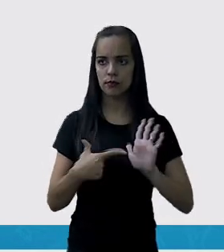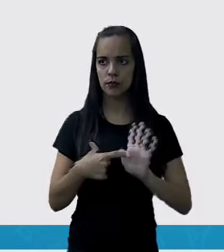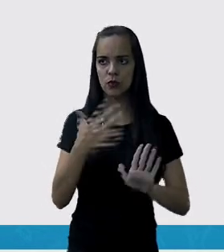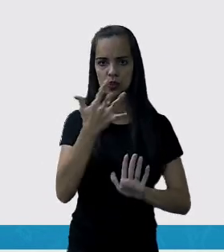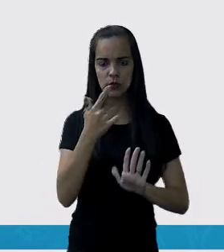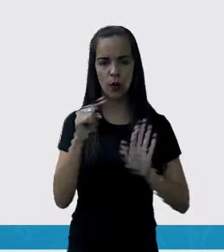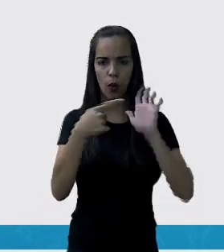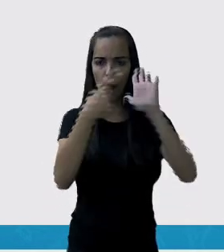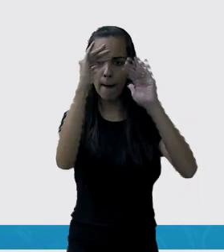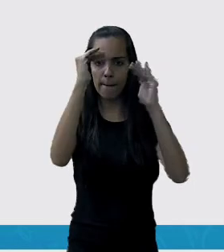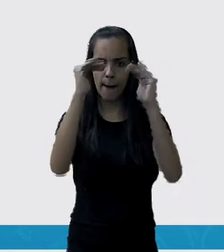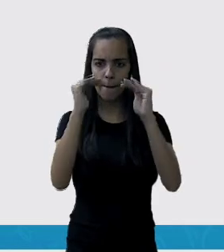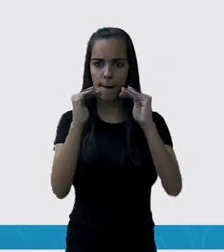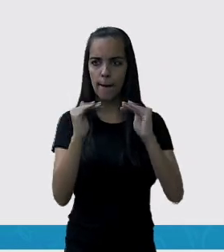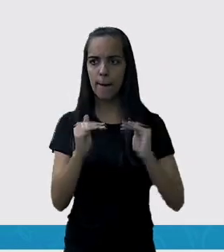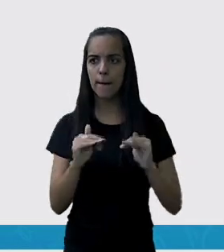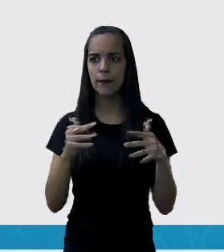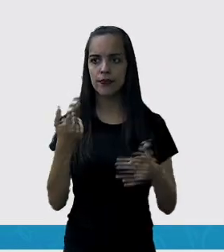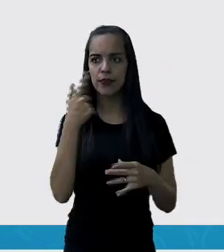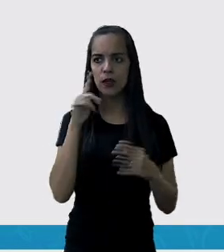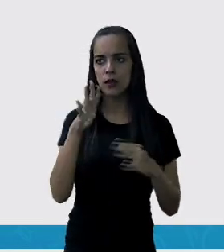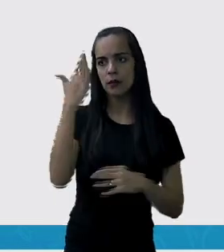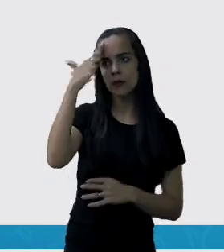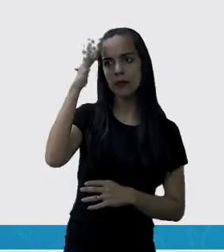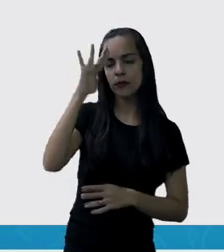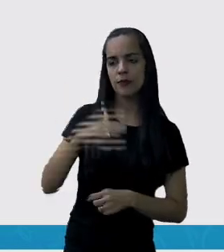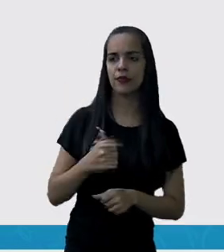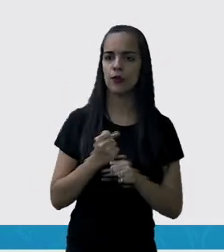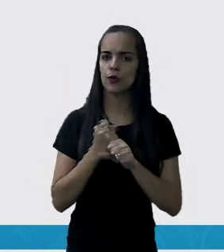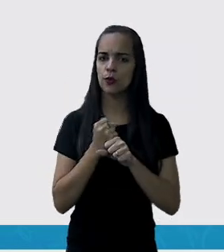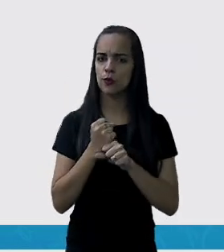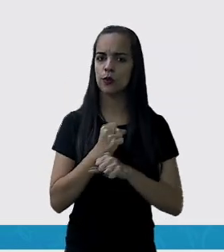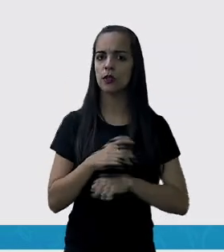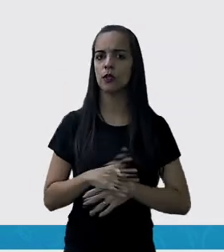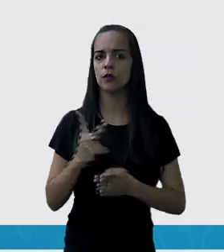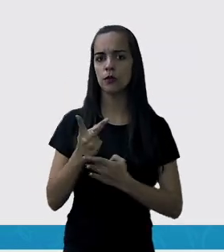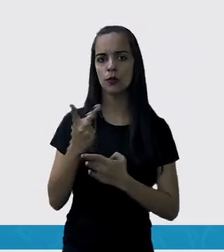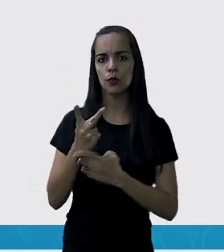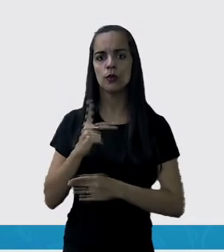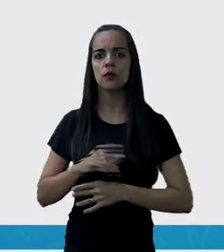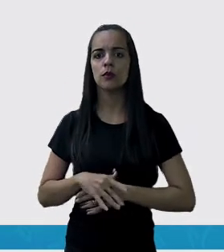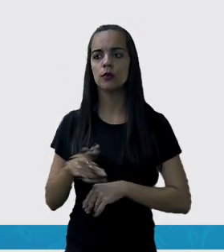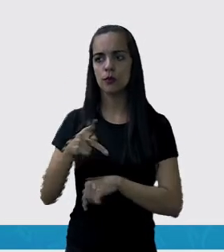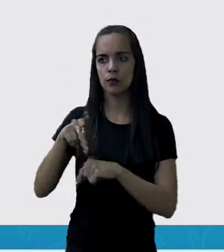quando que cada país foi ingressando na União Europeia.